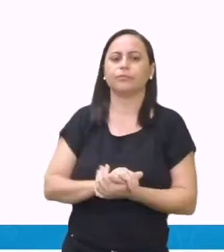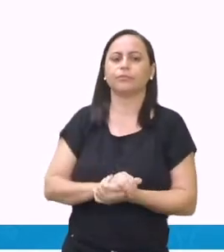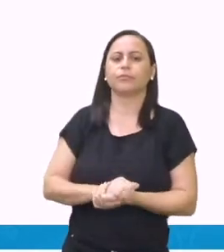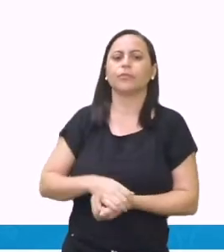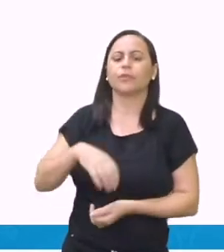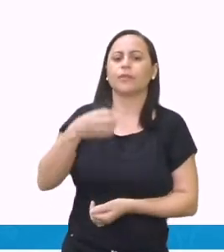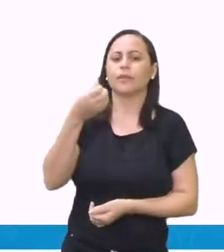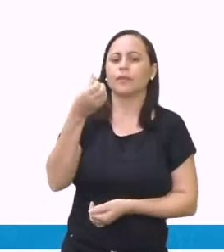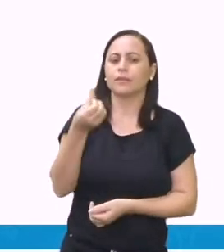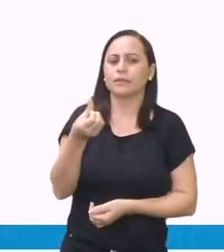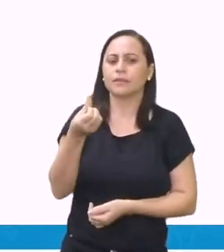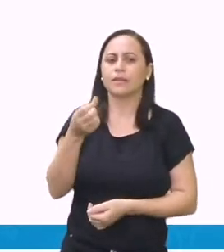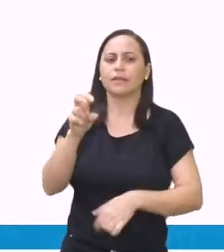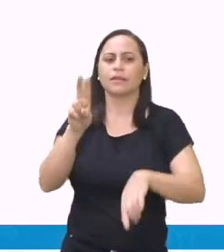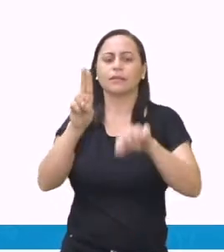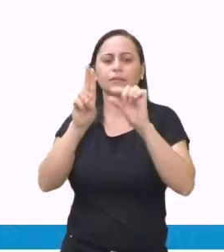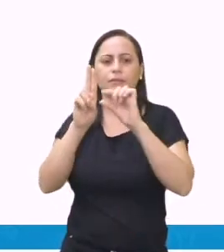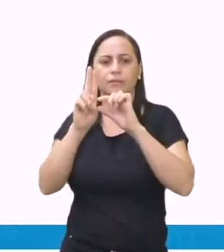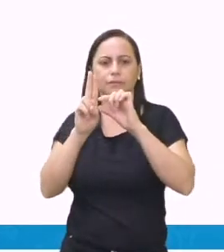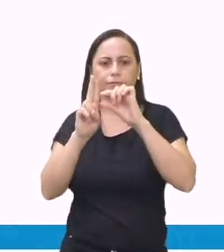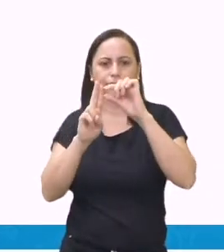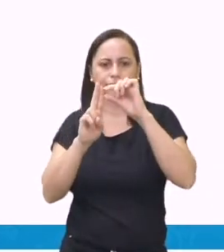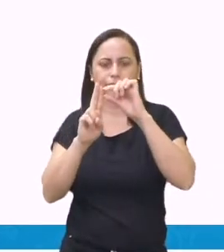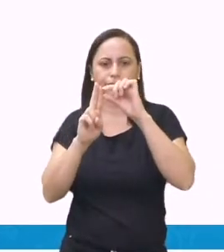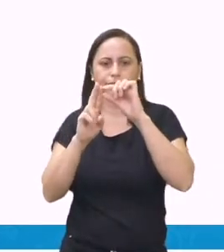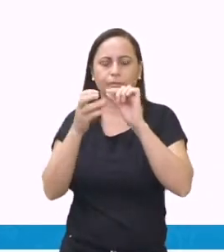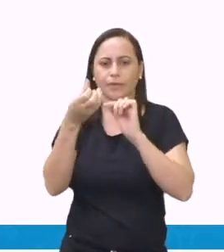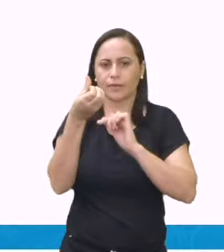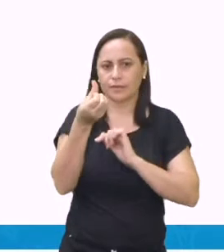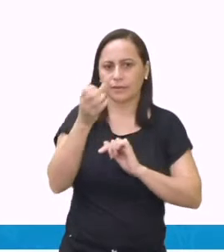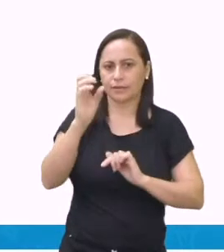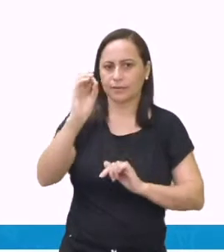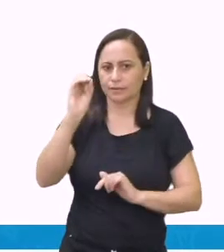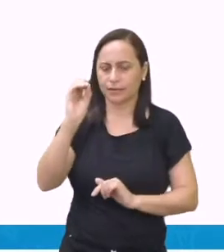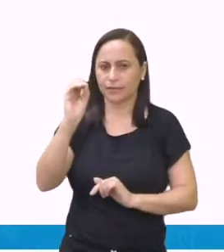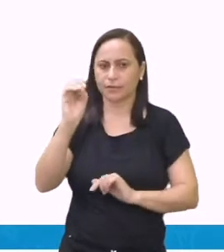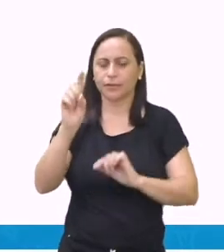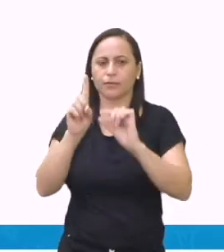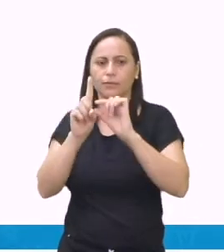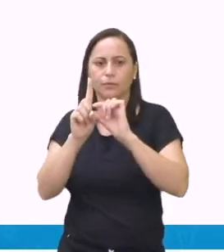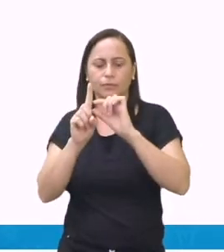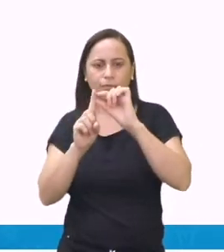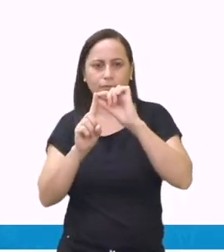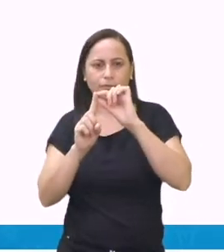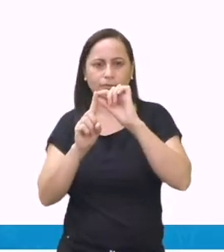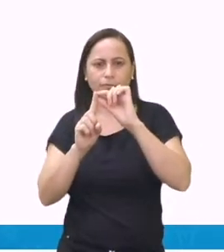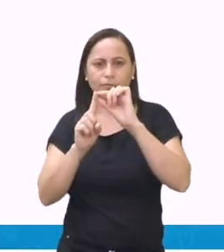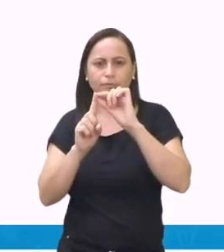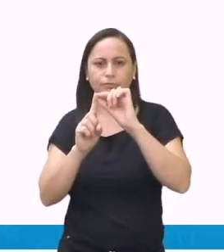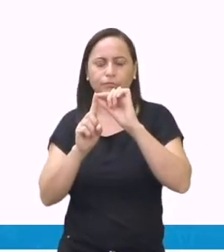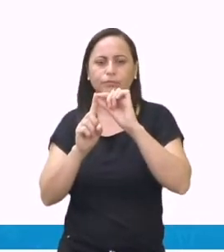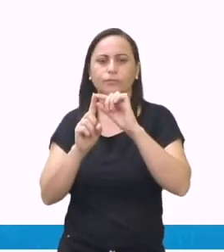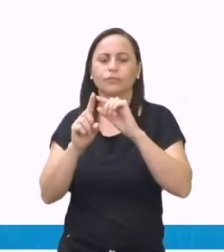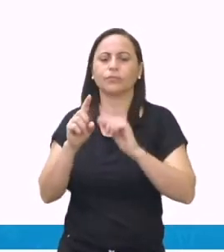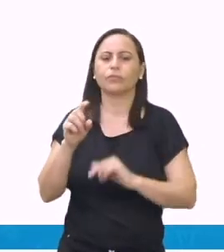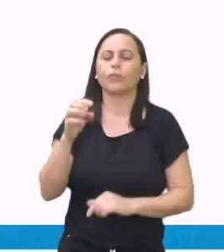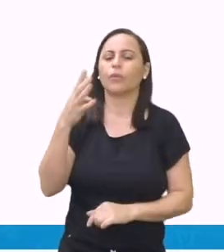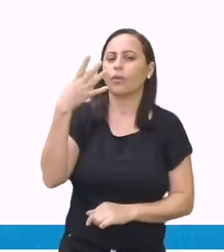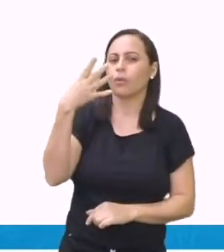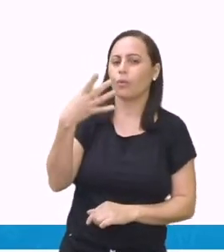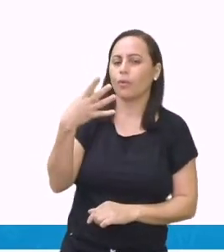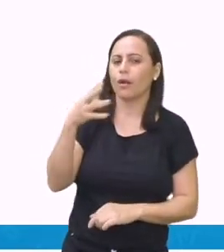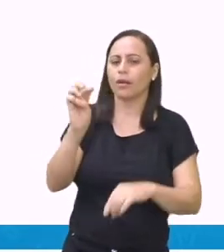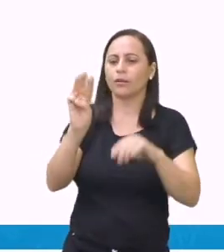unidades. O 6 na ordem das dezenas, 60 unidades, né? E o